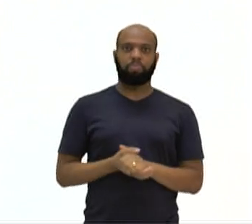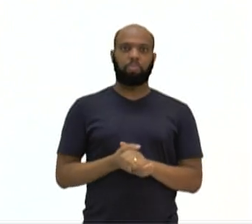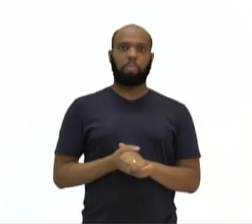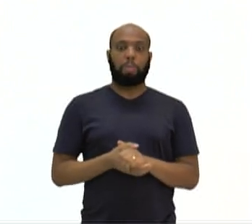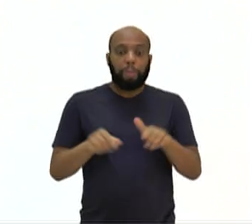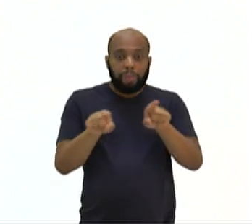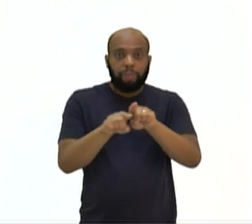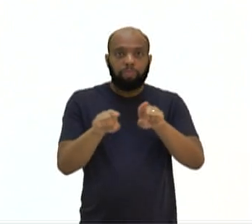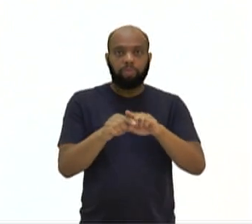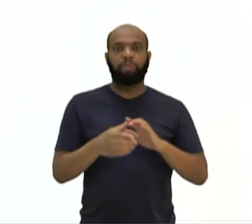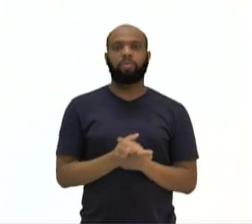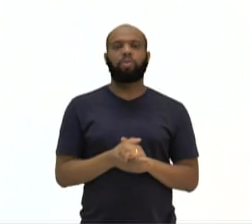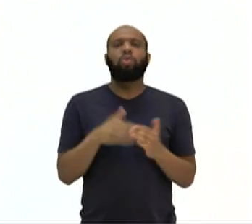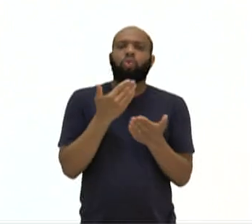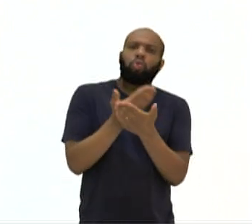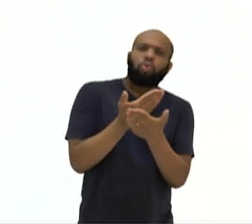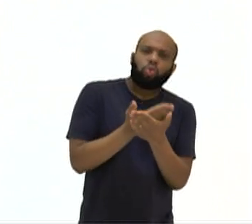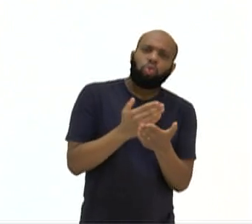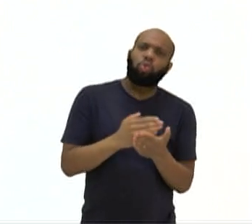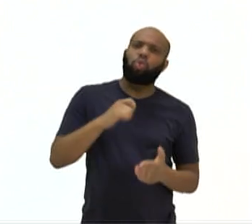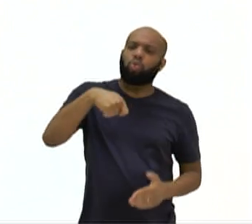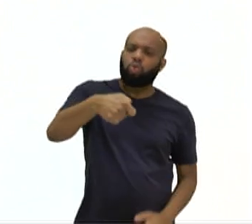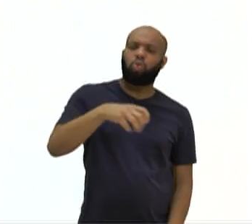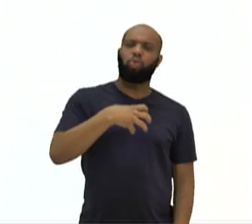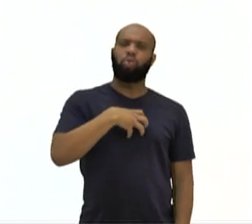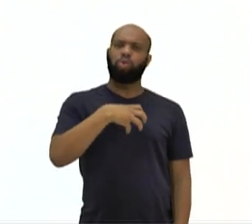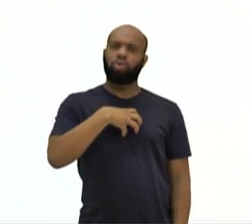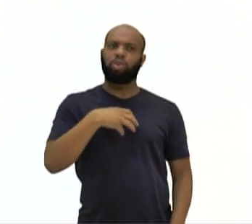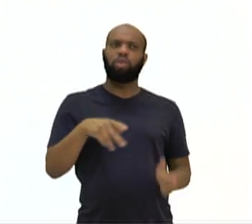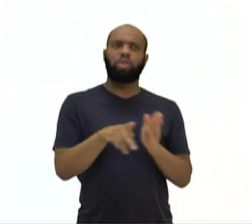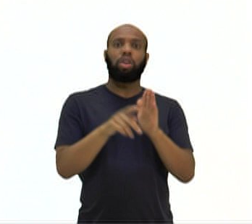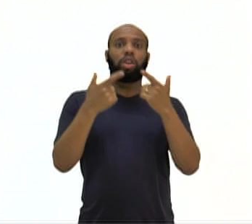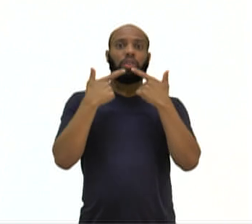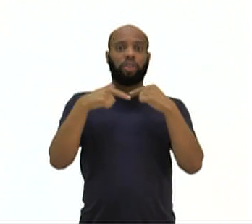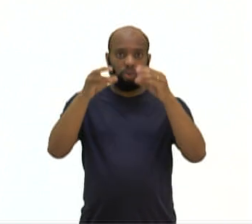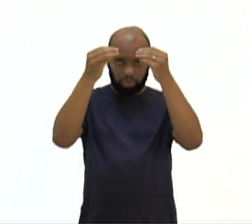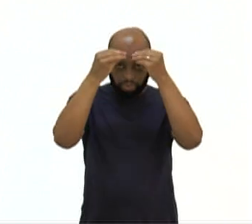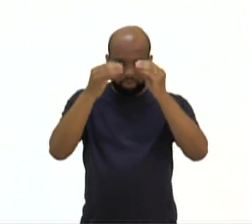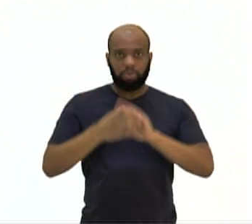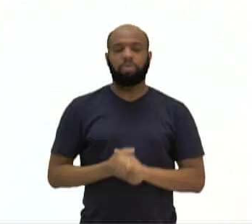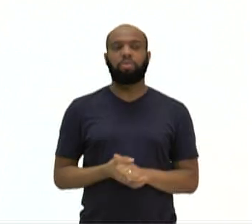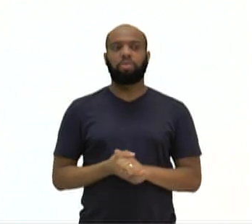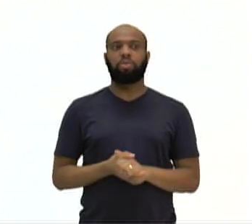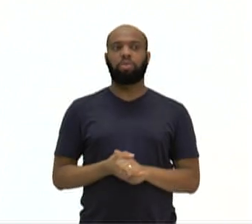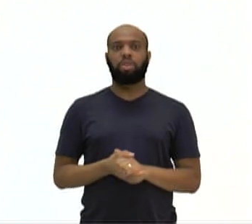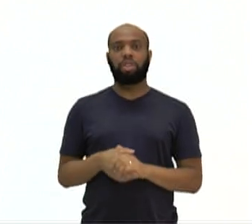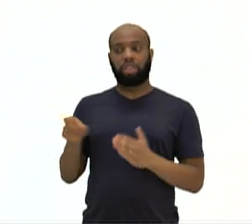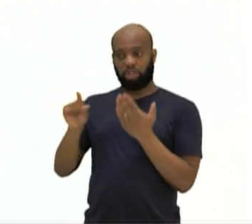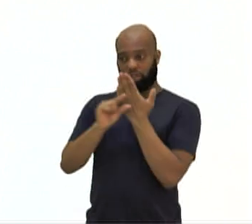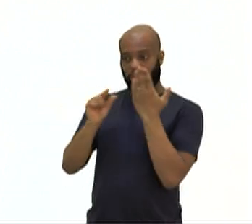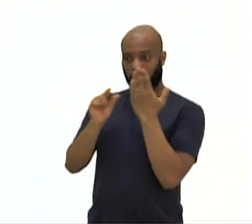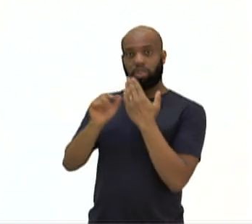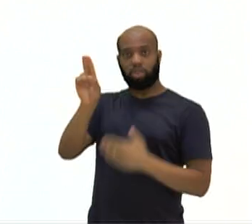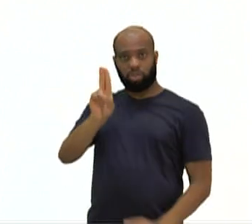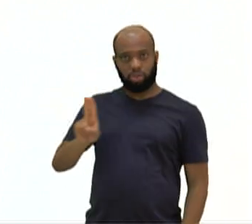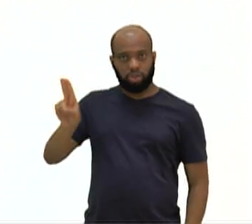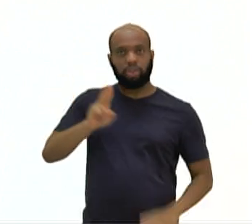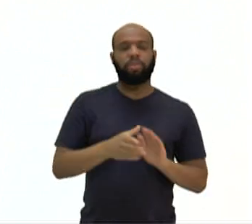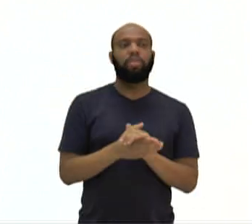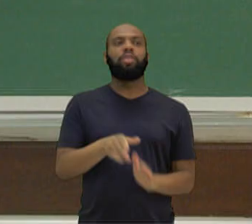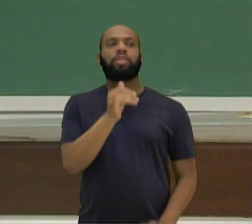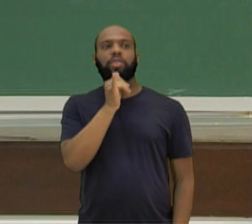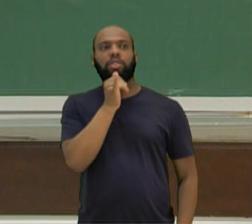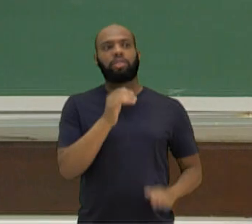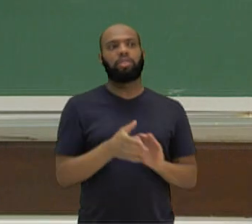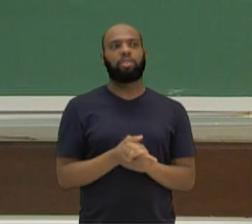Nós também, então, estudamos sobre os mecanismos linguísticos ali que o autor utilizou. Por exemplo,